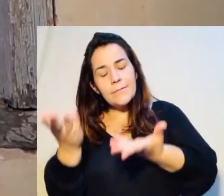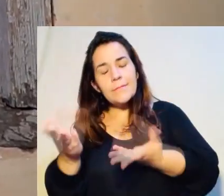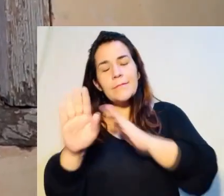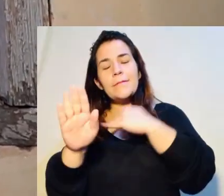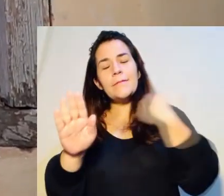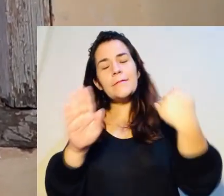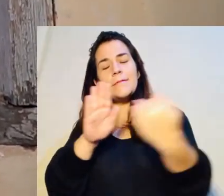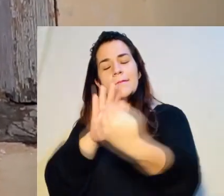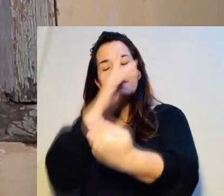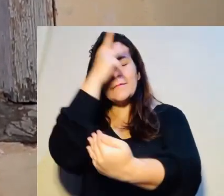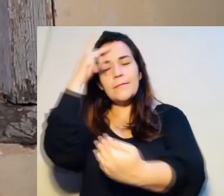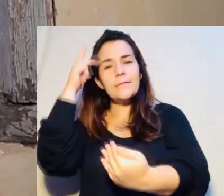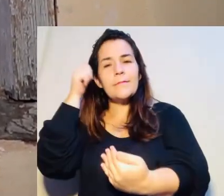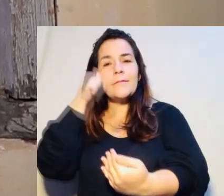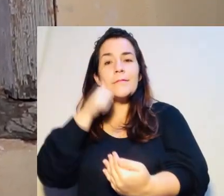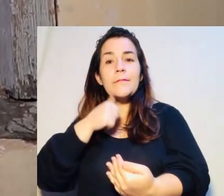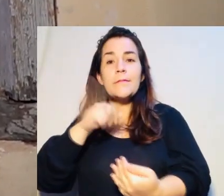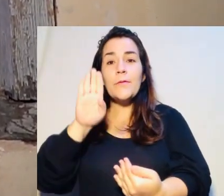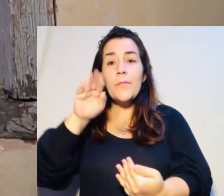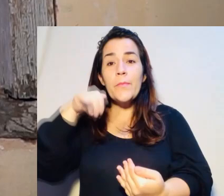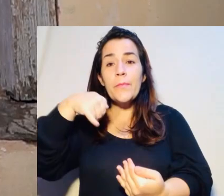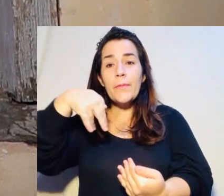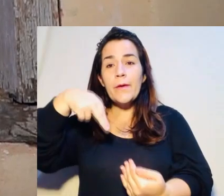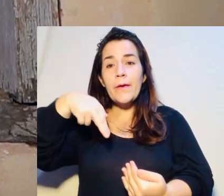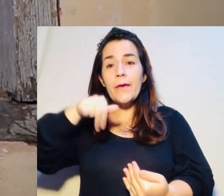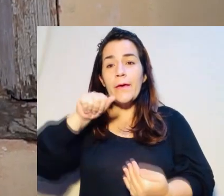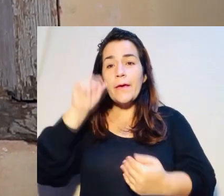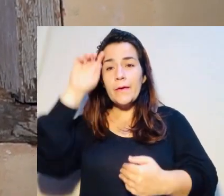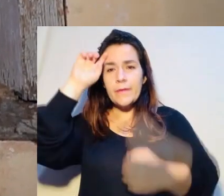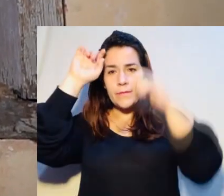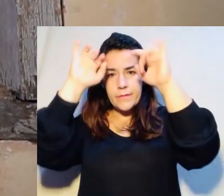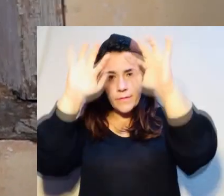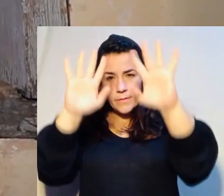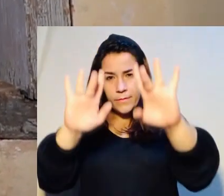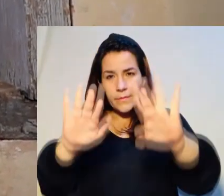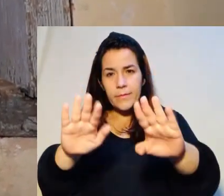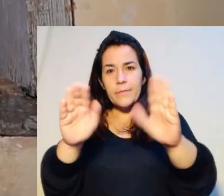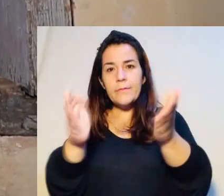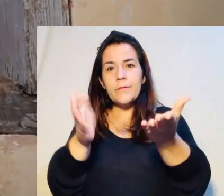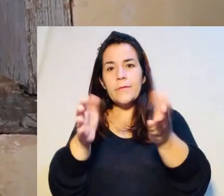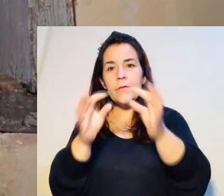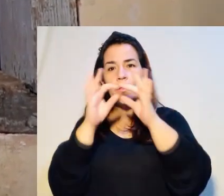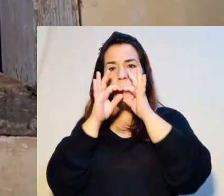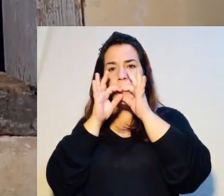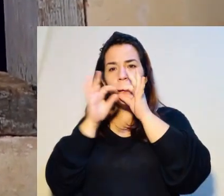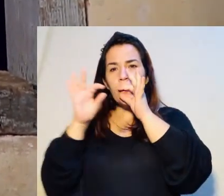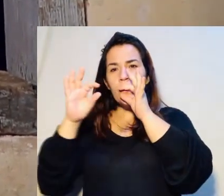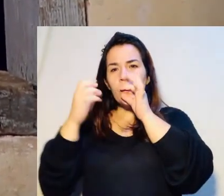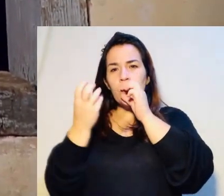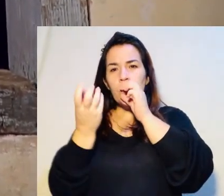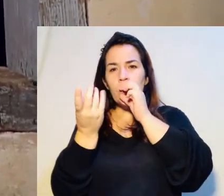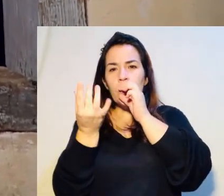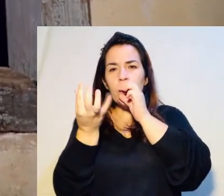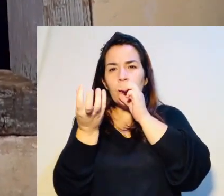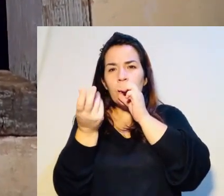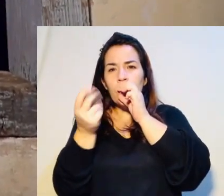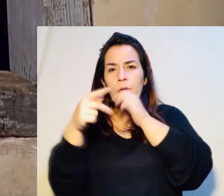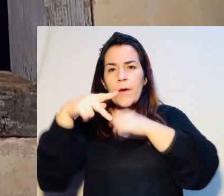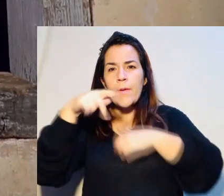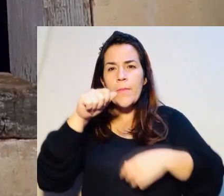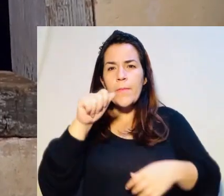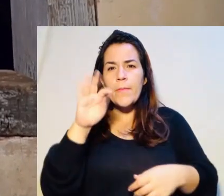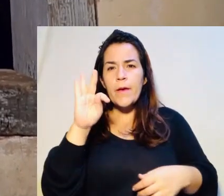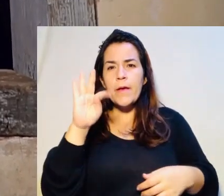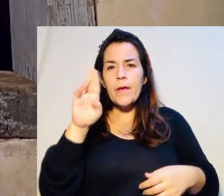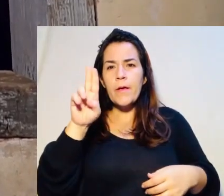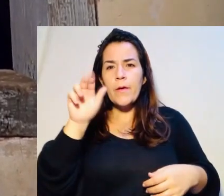Salve, Mizinfi! Mãe Bina que vos dá a bênção agora. Com seu cachimbo, com seu